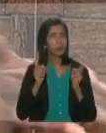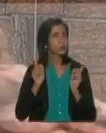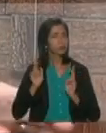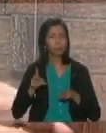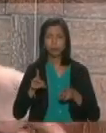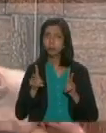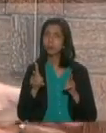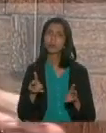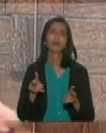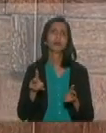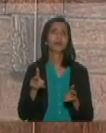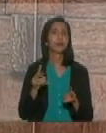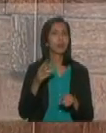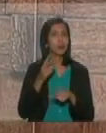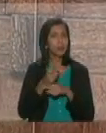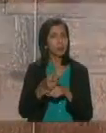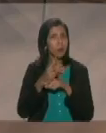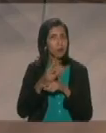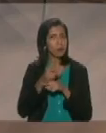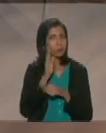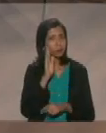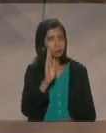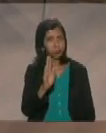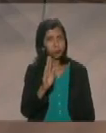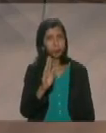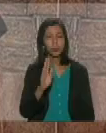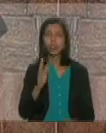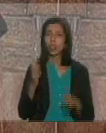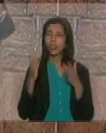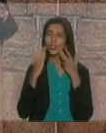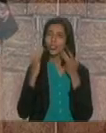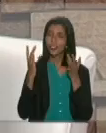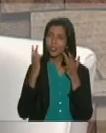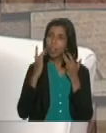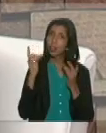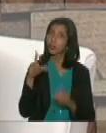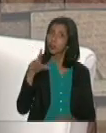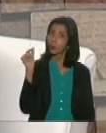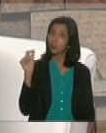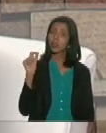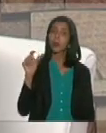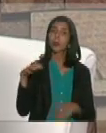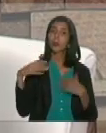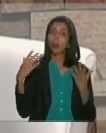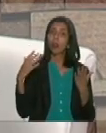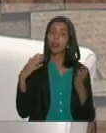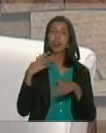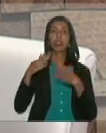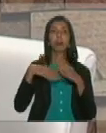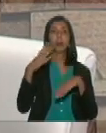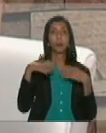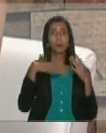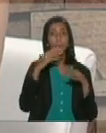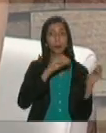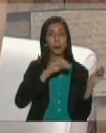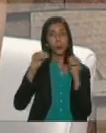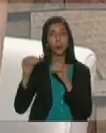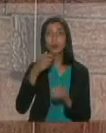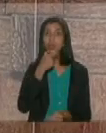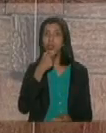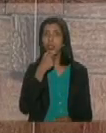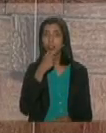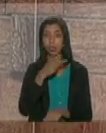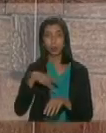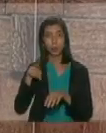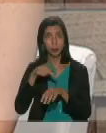sempre nessa linha, né? E aí o teatro te pegou, mesmo assim você foi para Londres estudar dança.